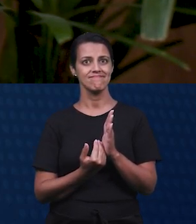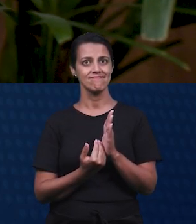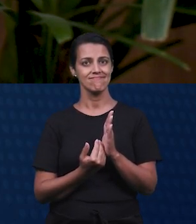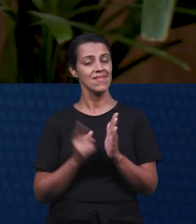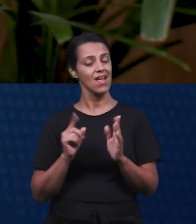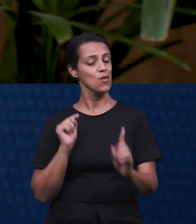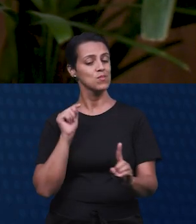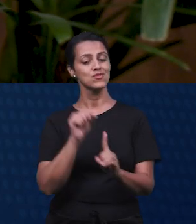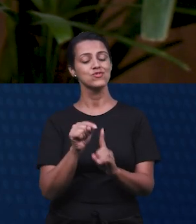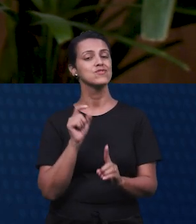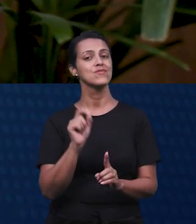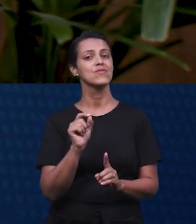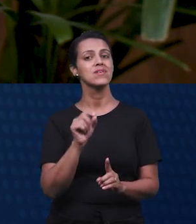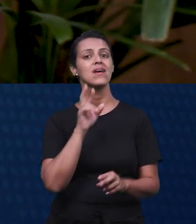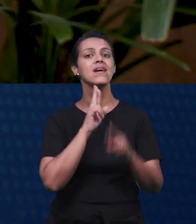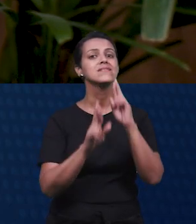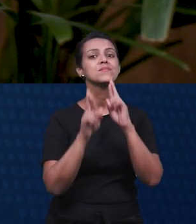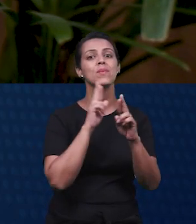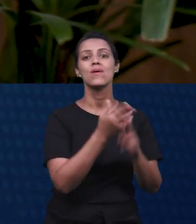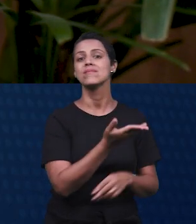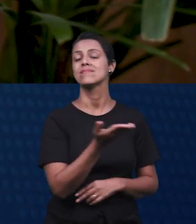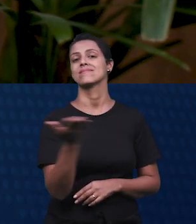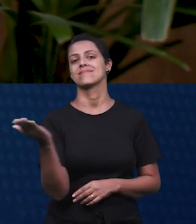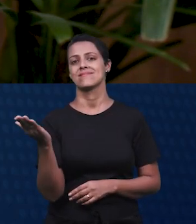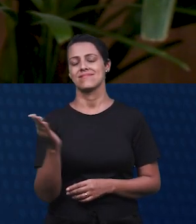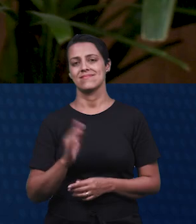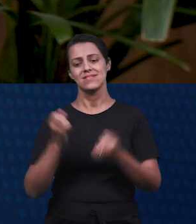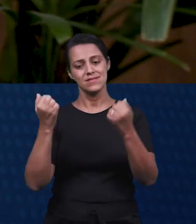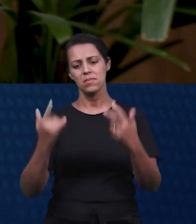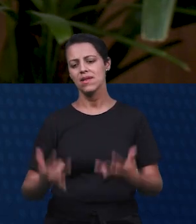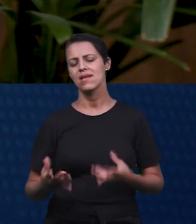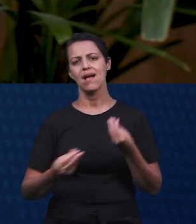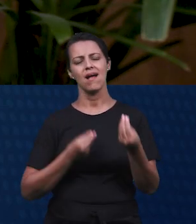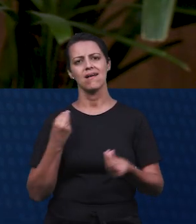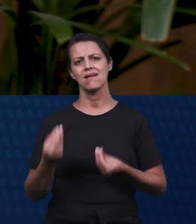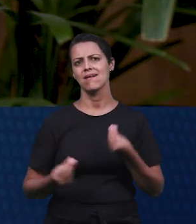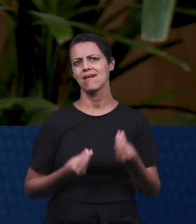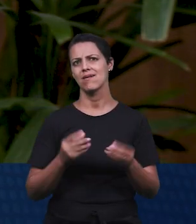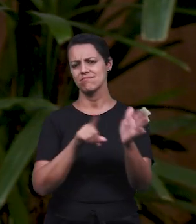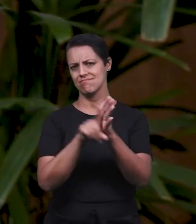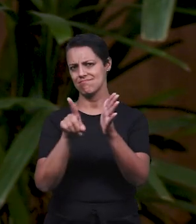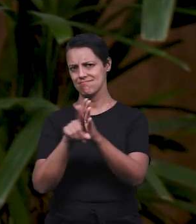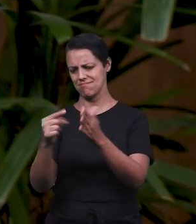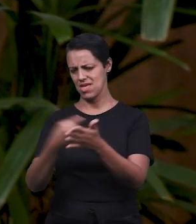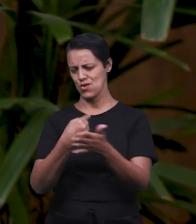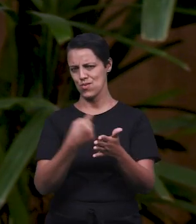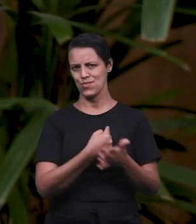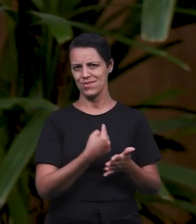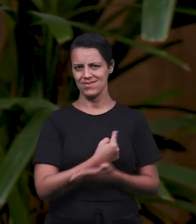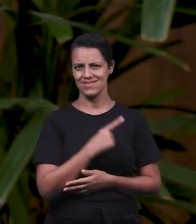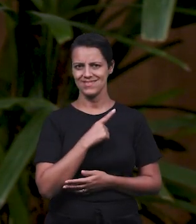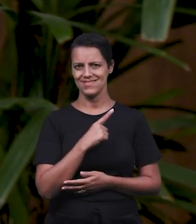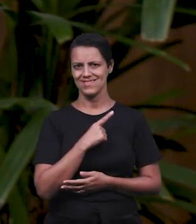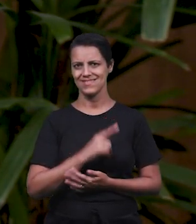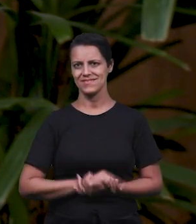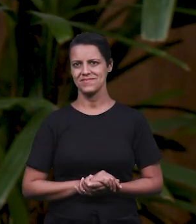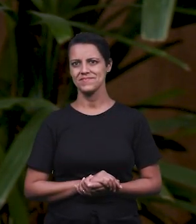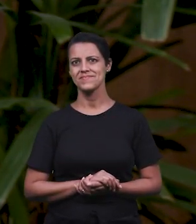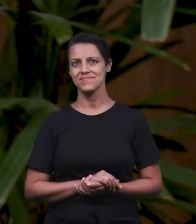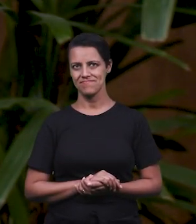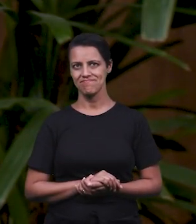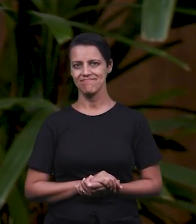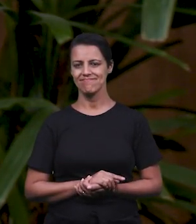este objetivo de esclarecer, de responder às perguntas de todos aqueles que nos